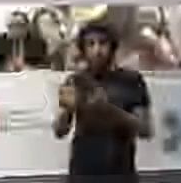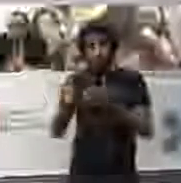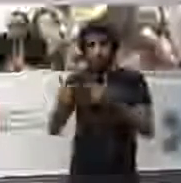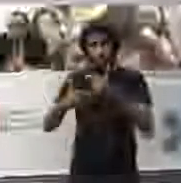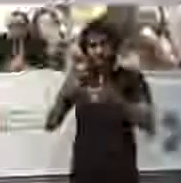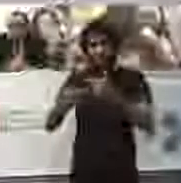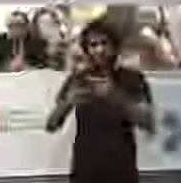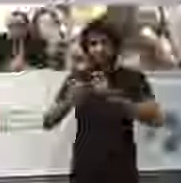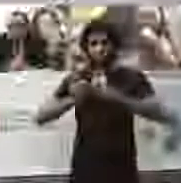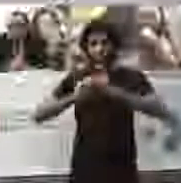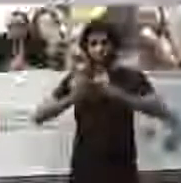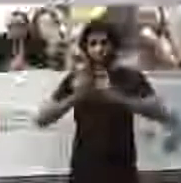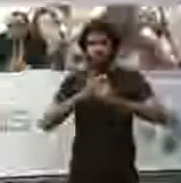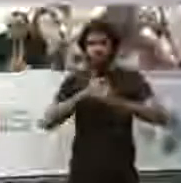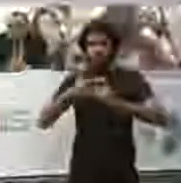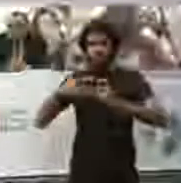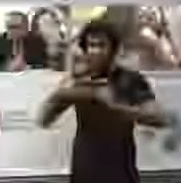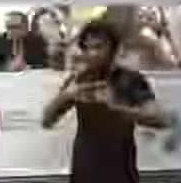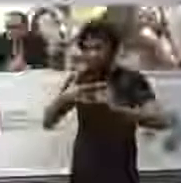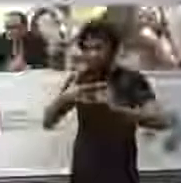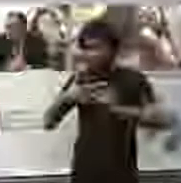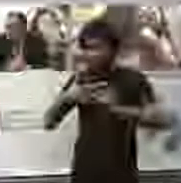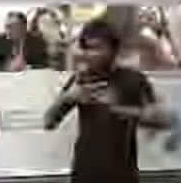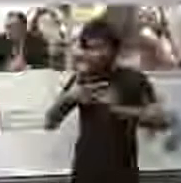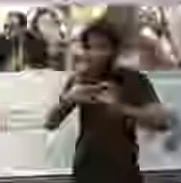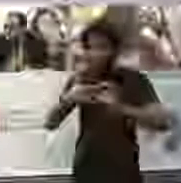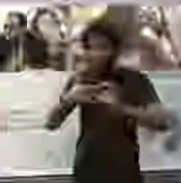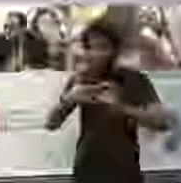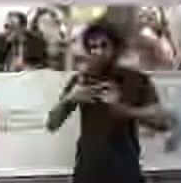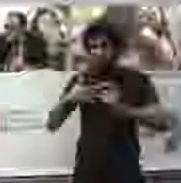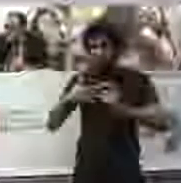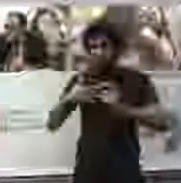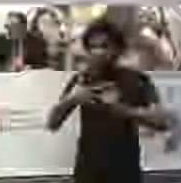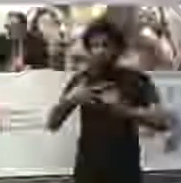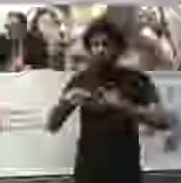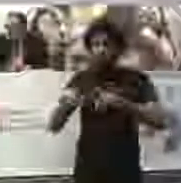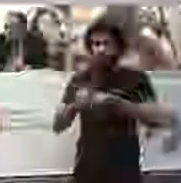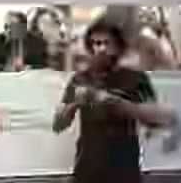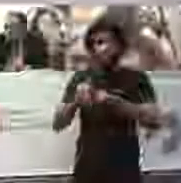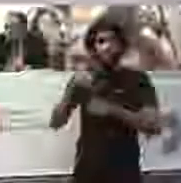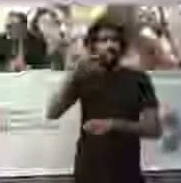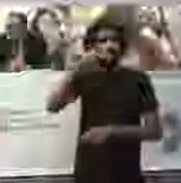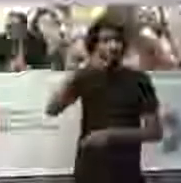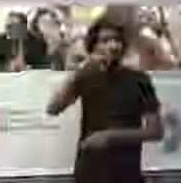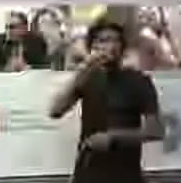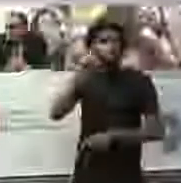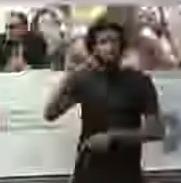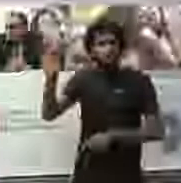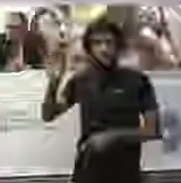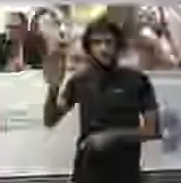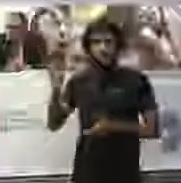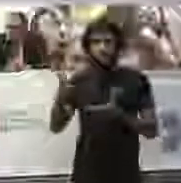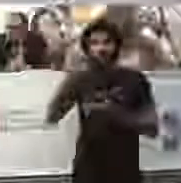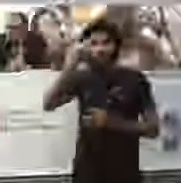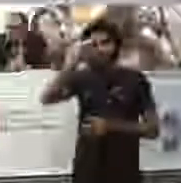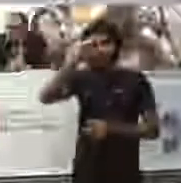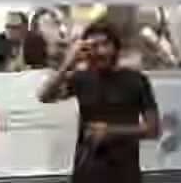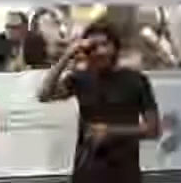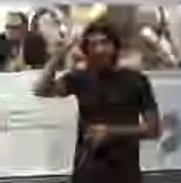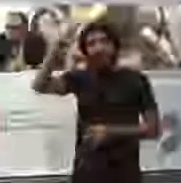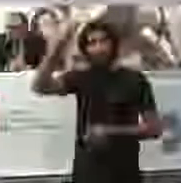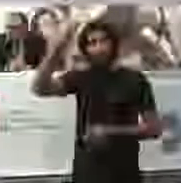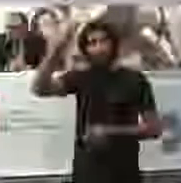coordenadora da saúde promai na procuradoria do df como autora parecerista